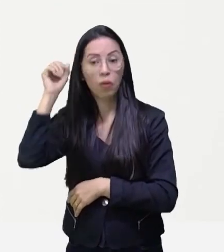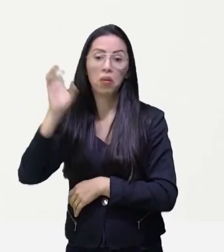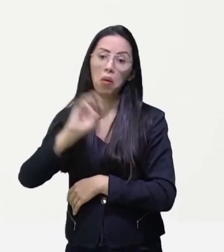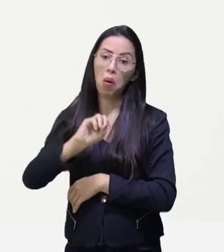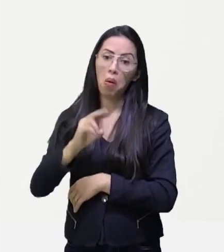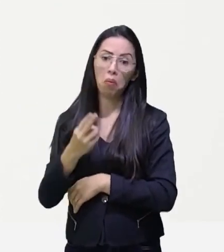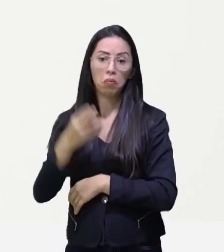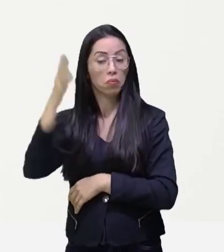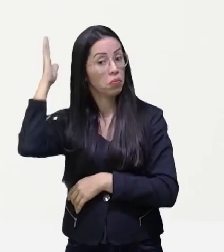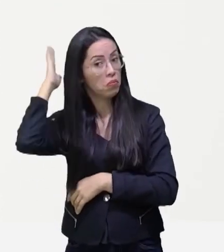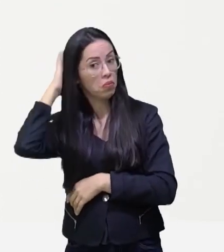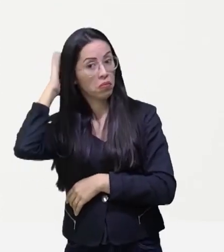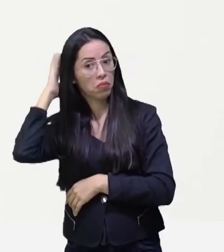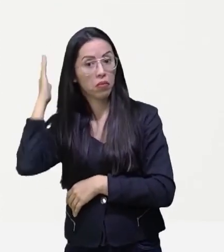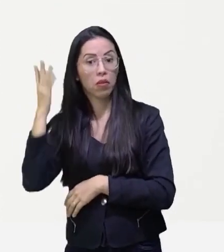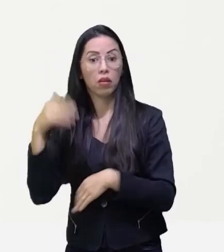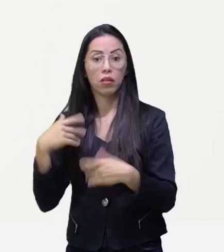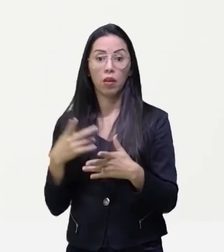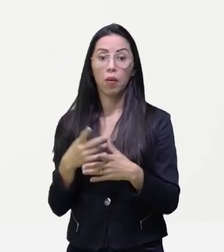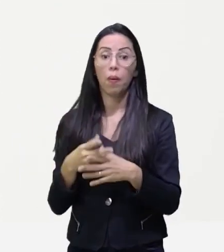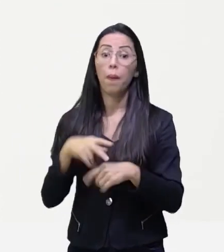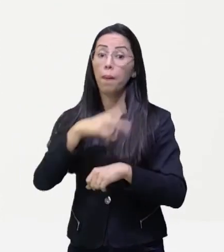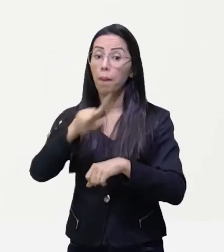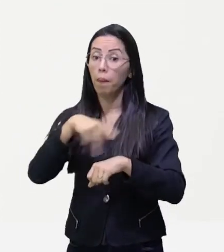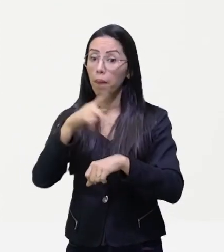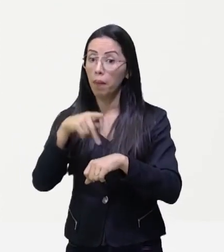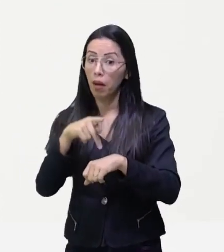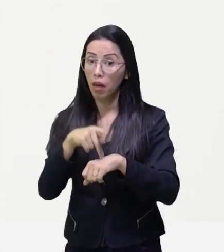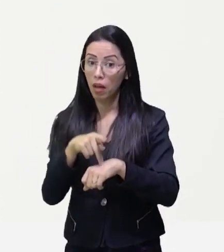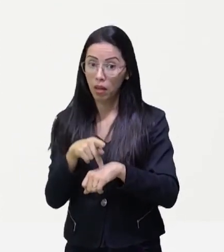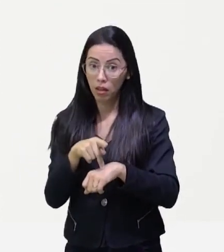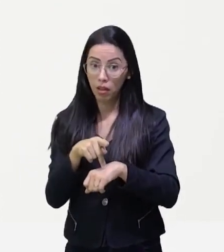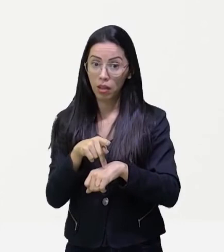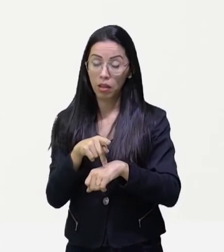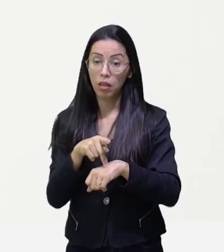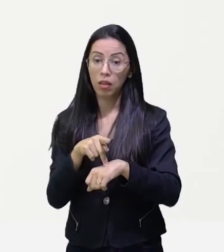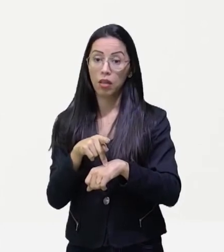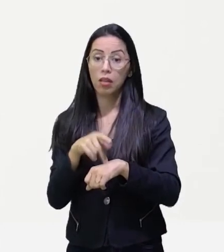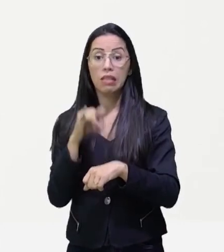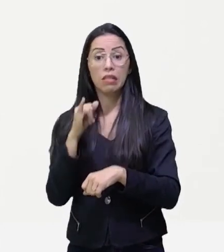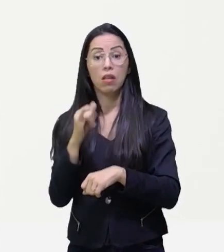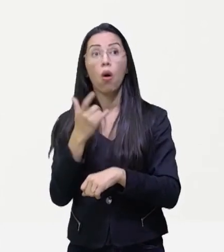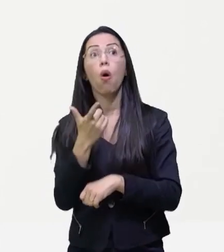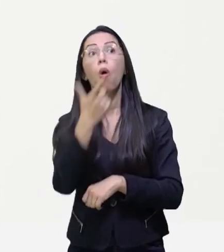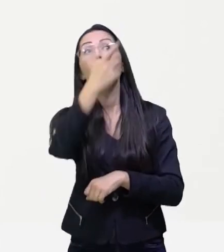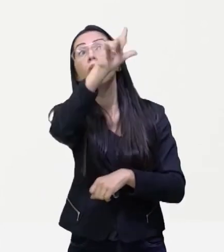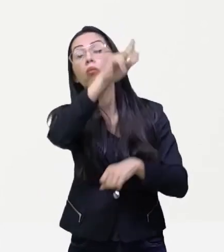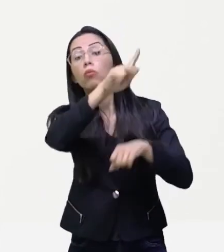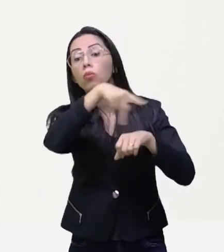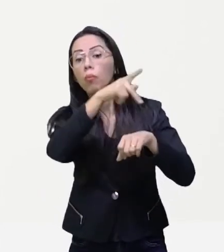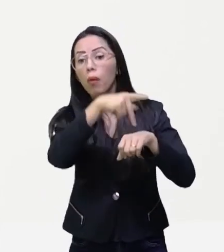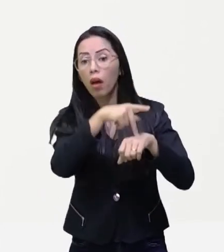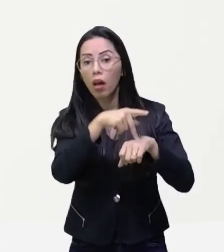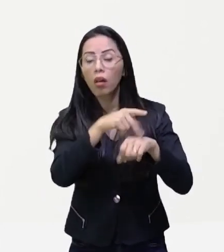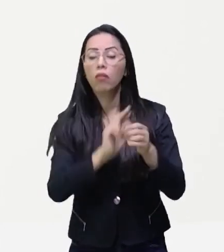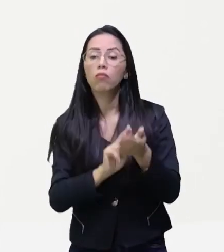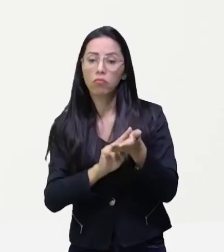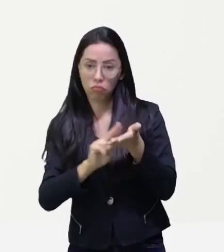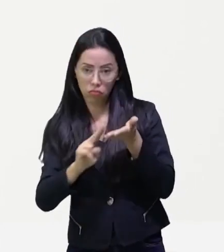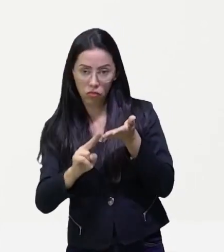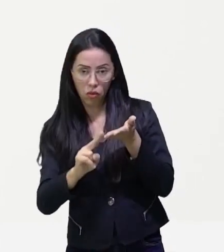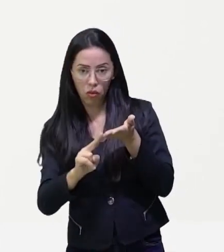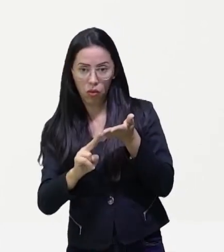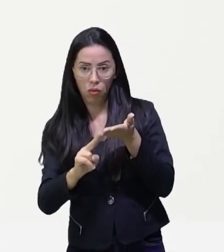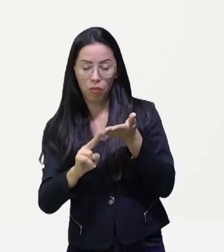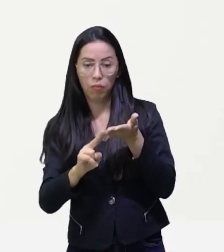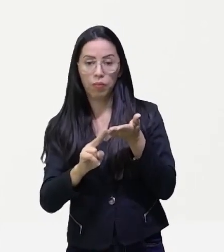País, Brasil. Mas só se for para outro país, né? Se for para outro país, aí você